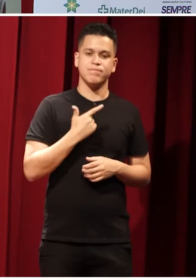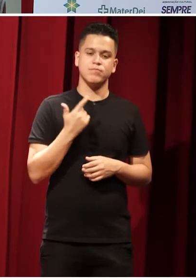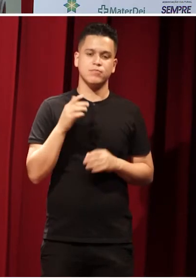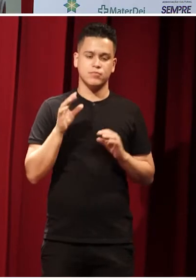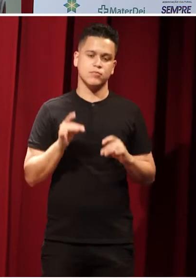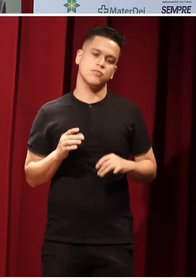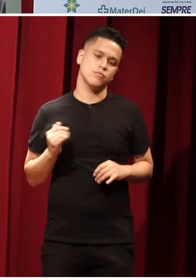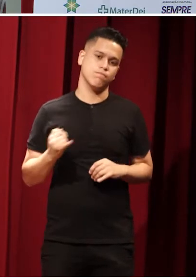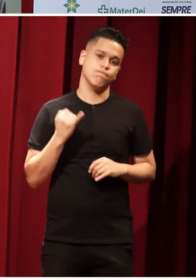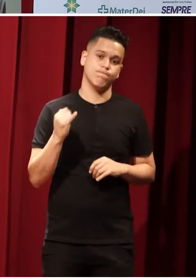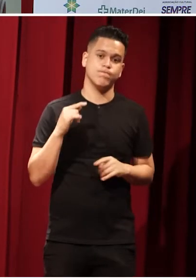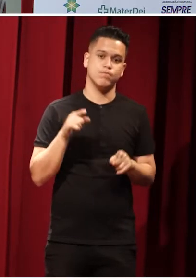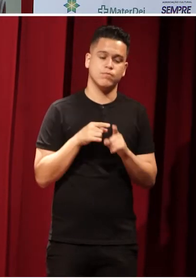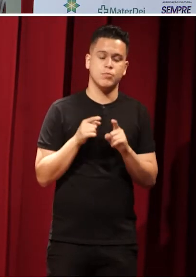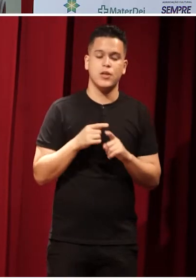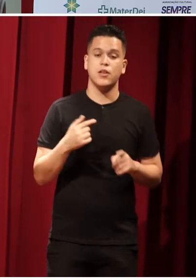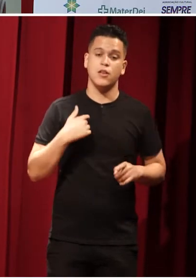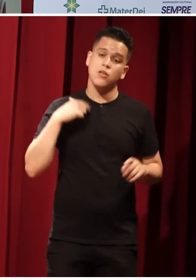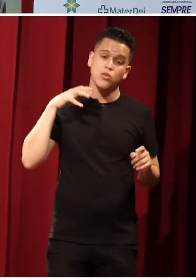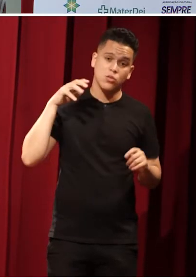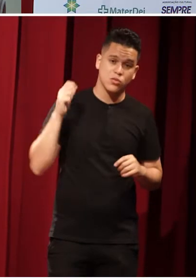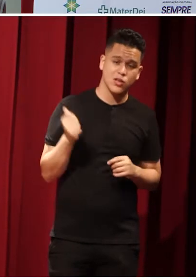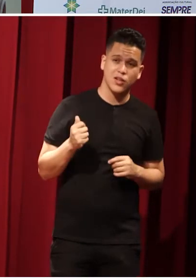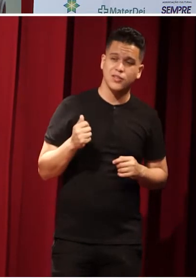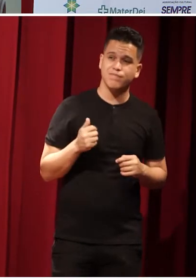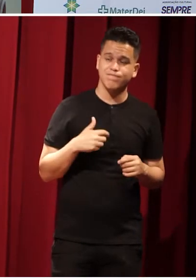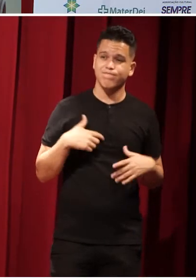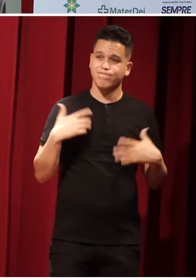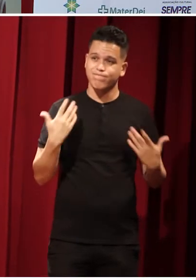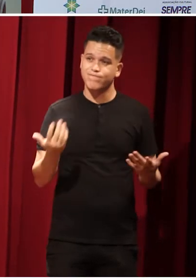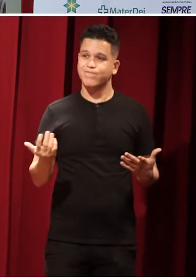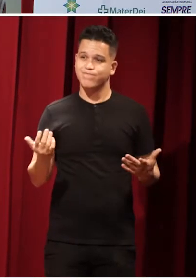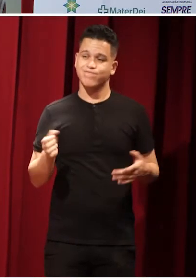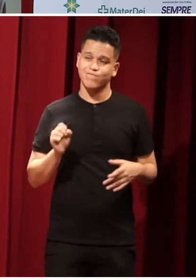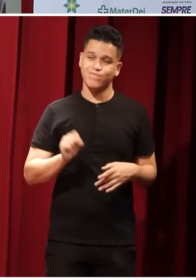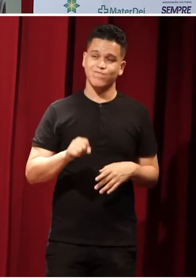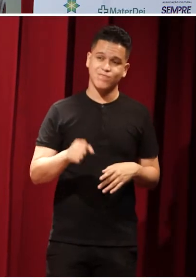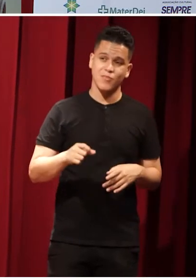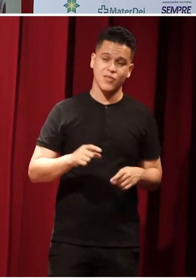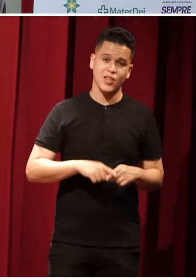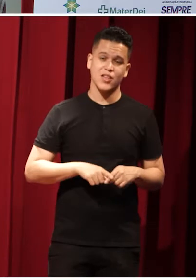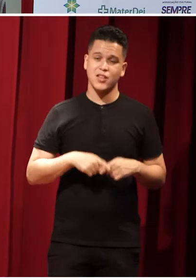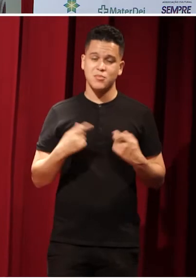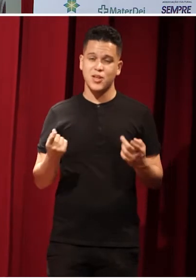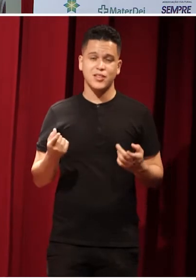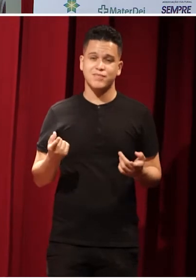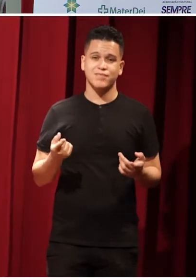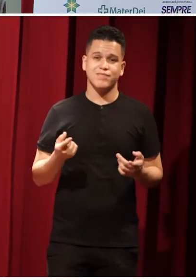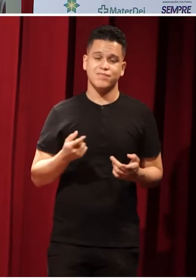eu acho que, apesar de toda a